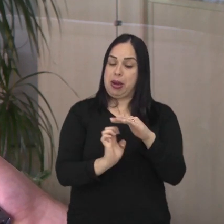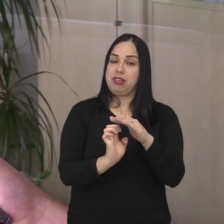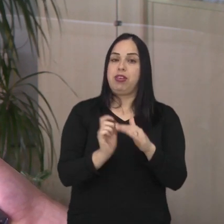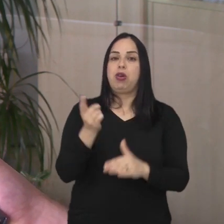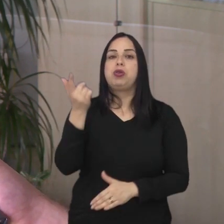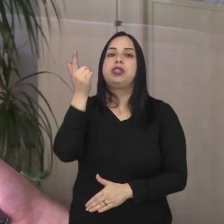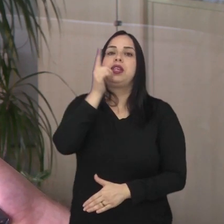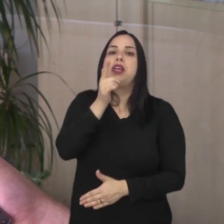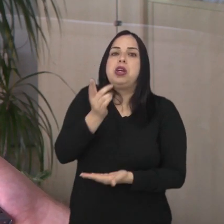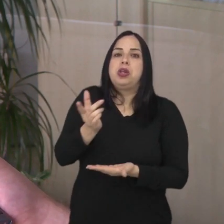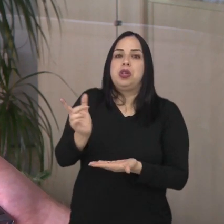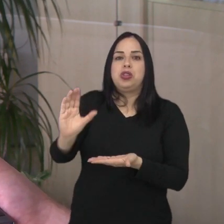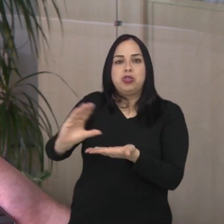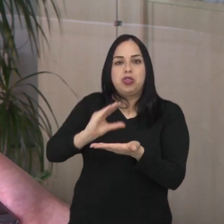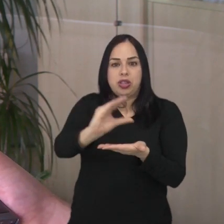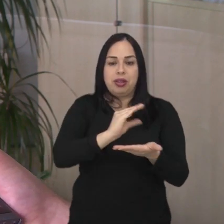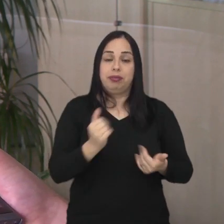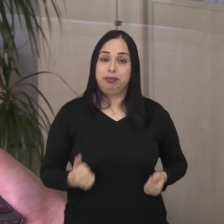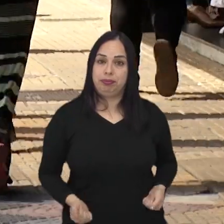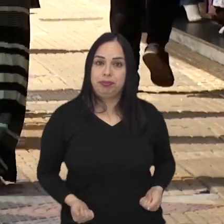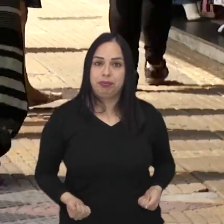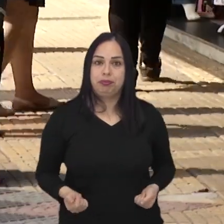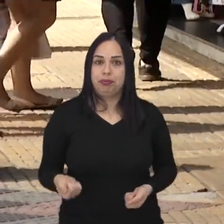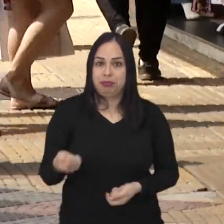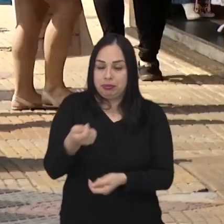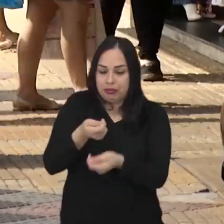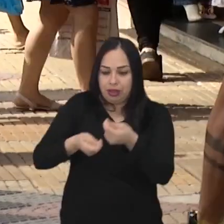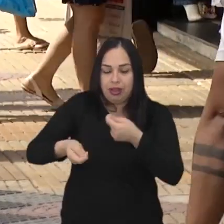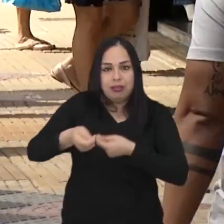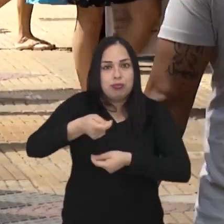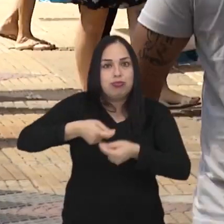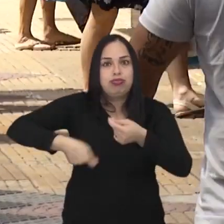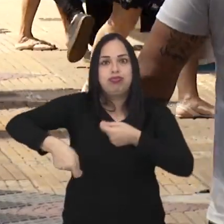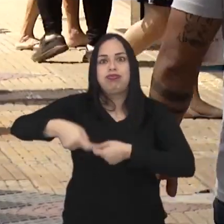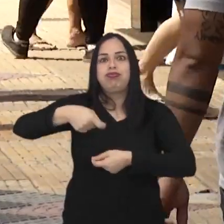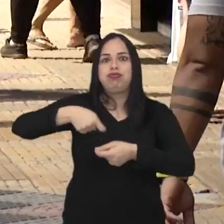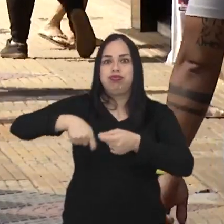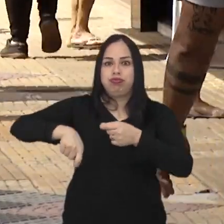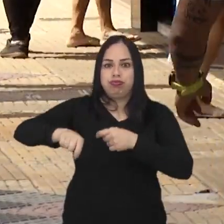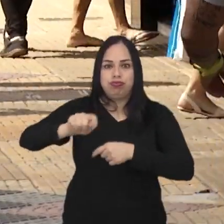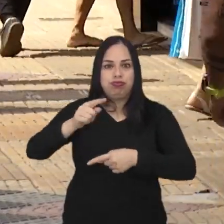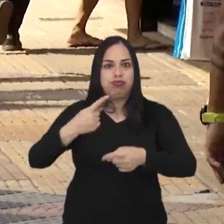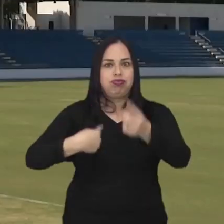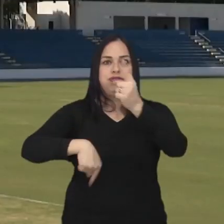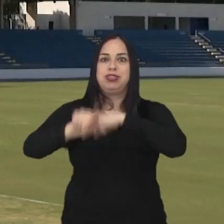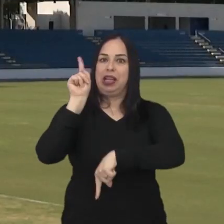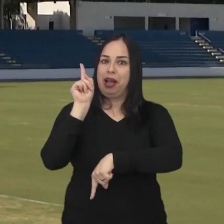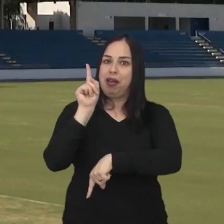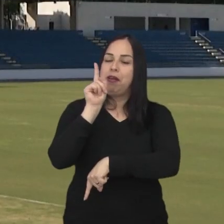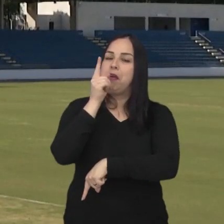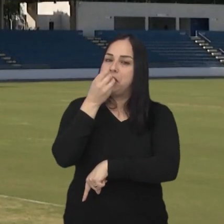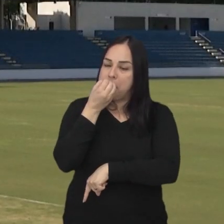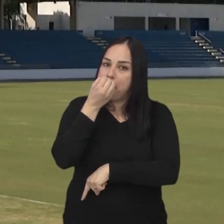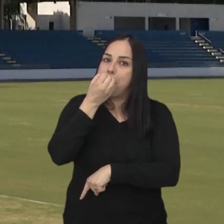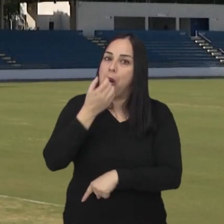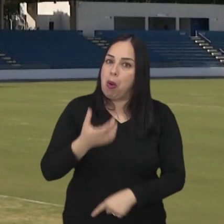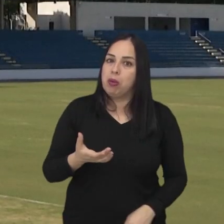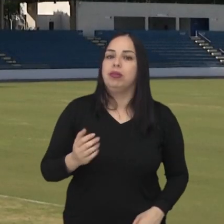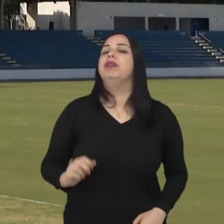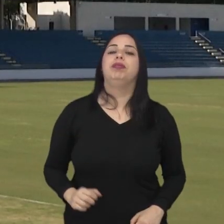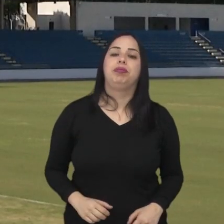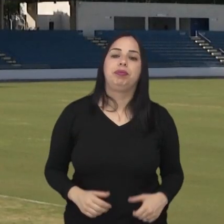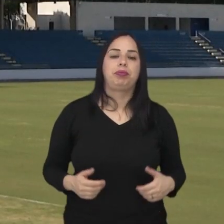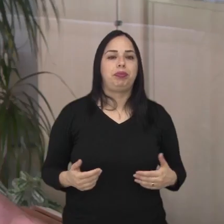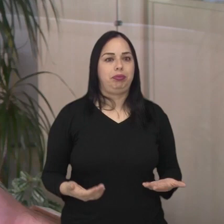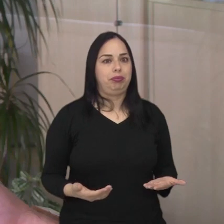gerar lucro em cima com o estádio. E a economia da cidade como um todo também pode ser beneficiada com a concessão